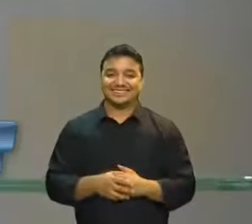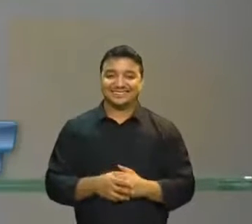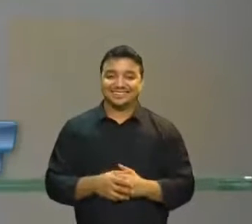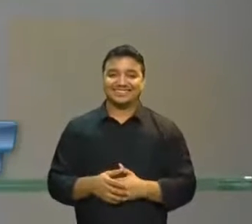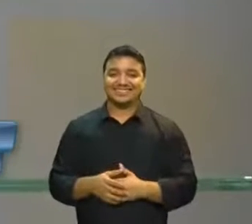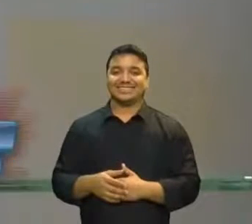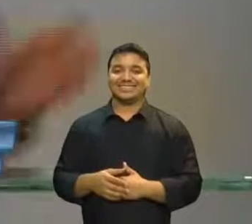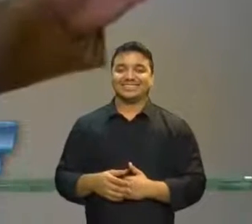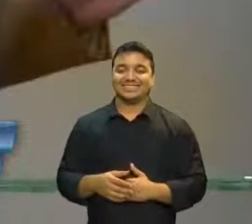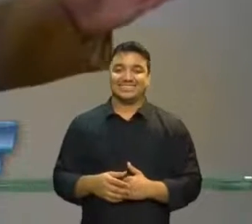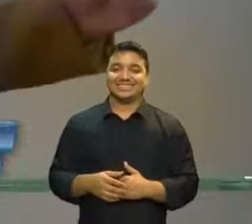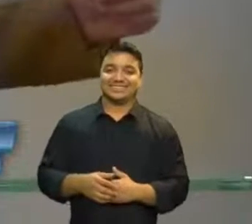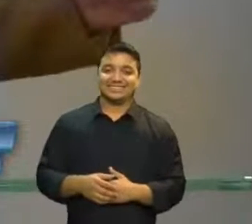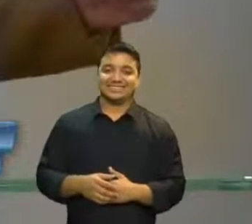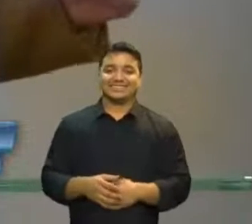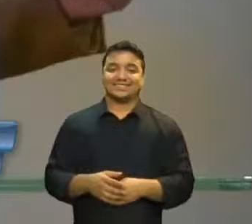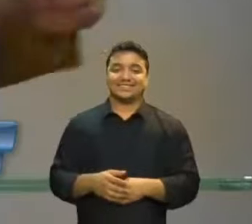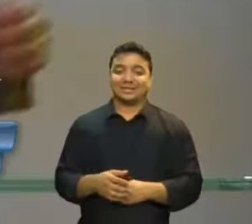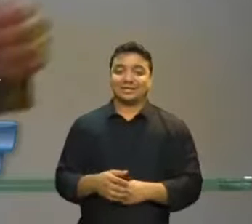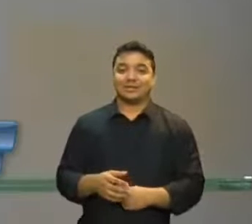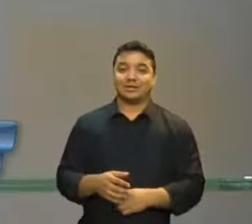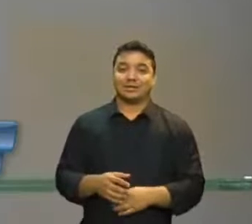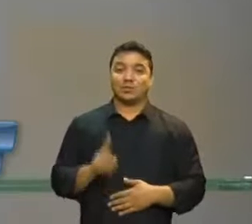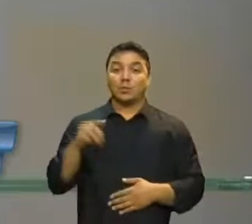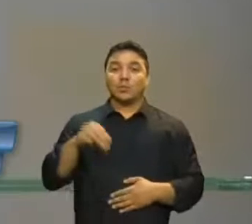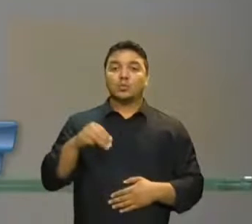Desculpe, mas que eu faço. Mas um minutinho só.